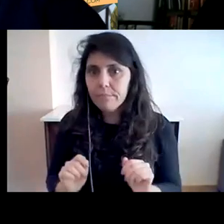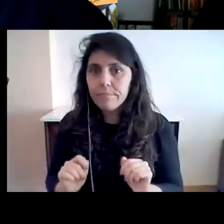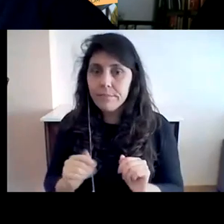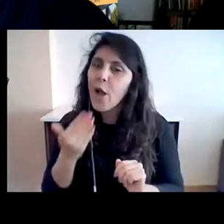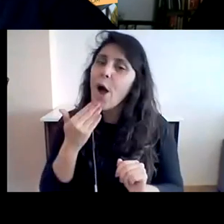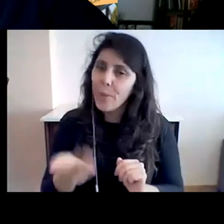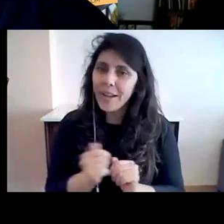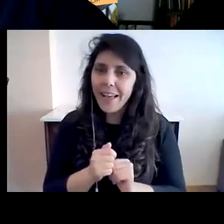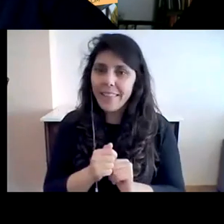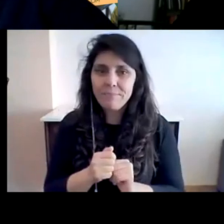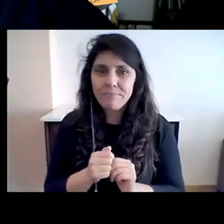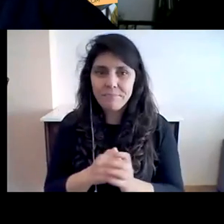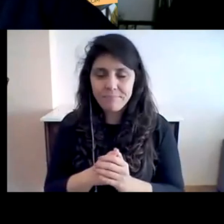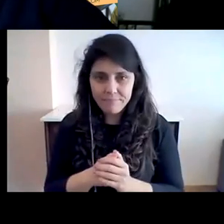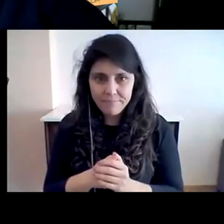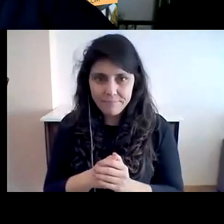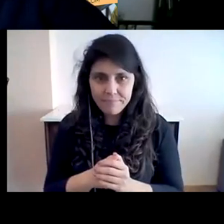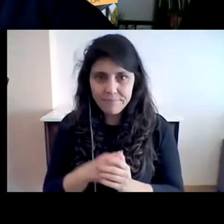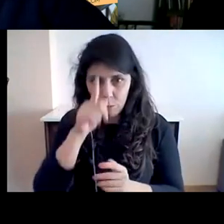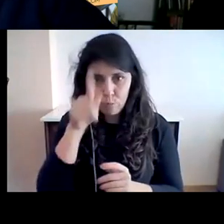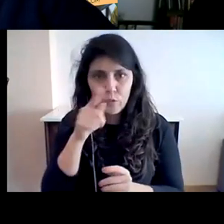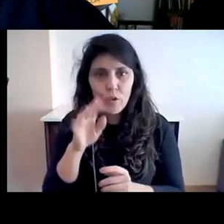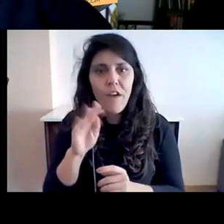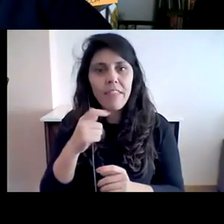Alexandre. Professora Fátima.